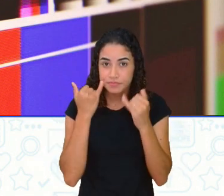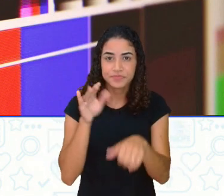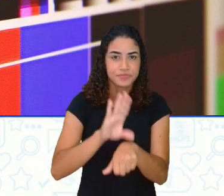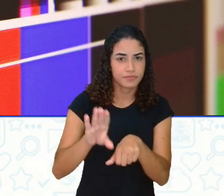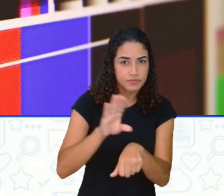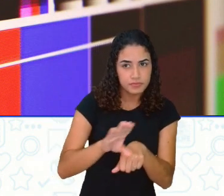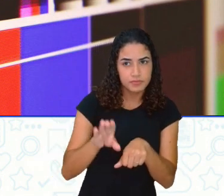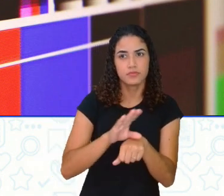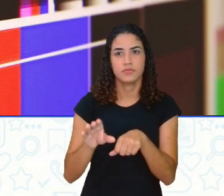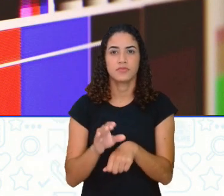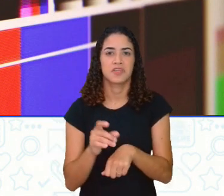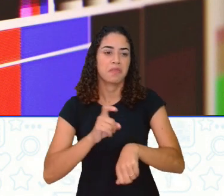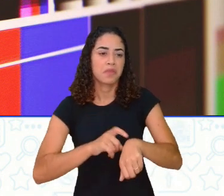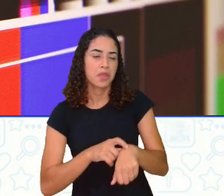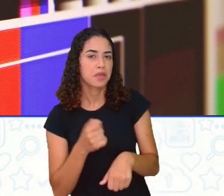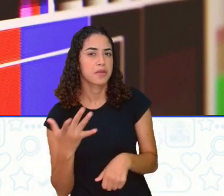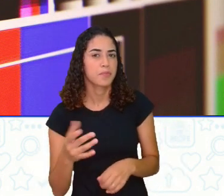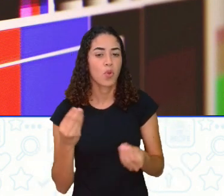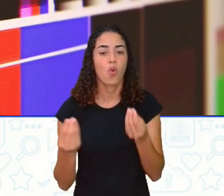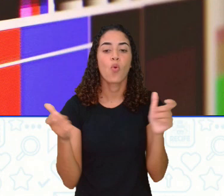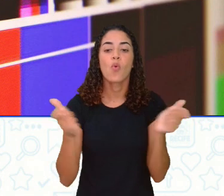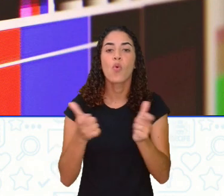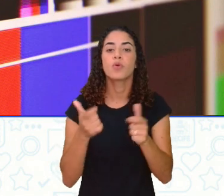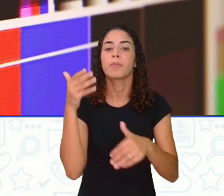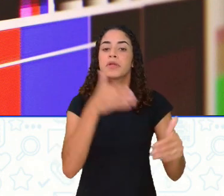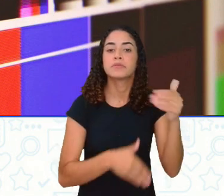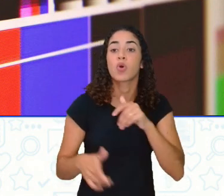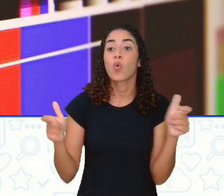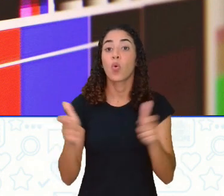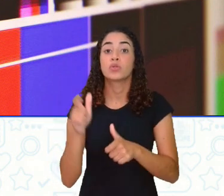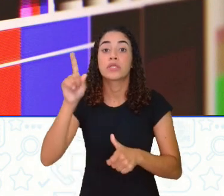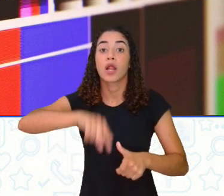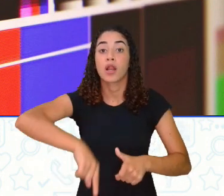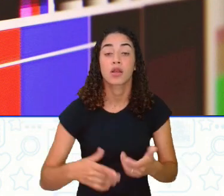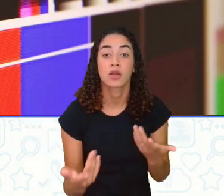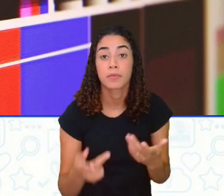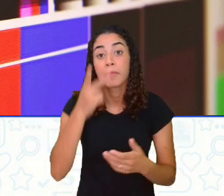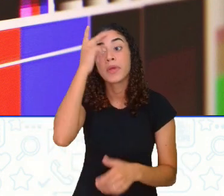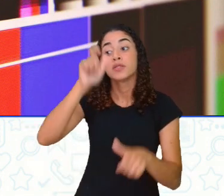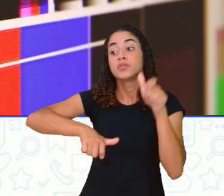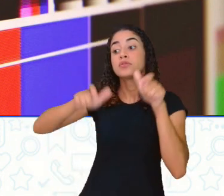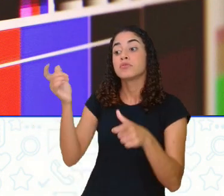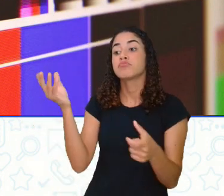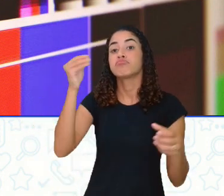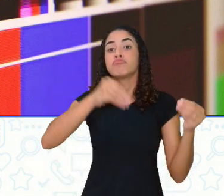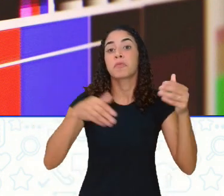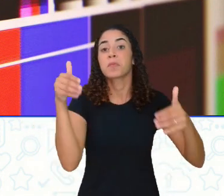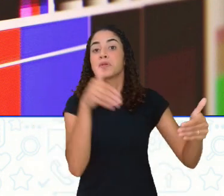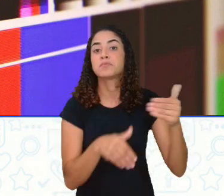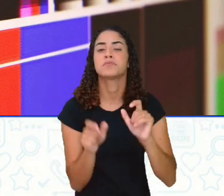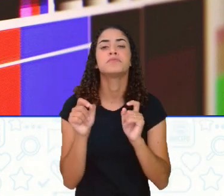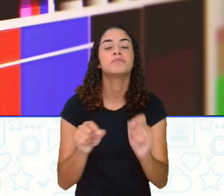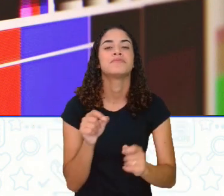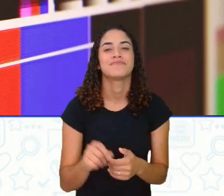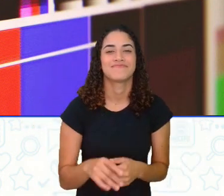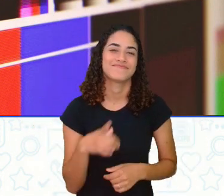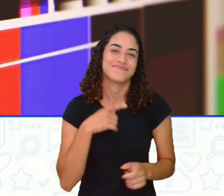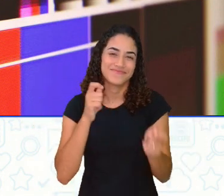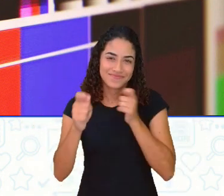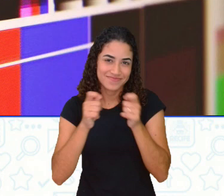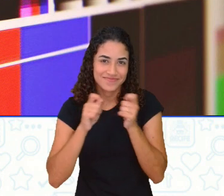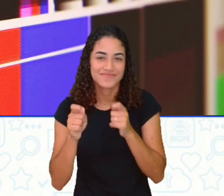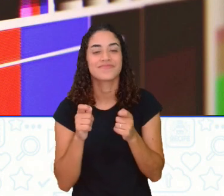curso, duração do curso, onde participar, onde quem são as pessoas envolvidas. A gente teve uma entrevista ali